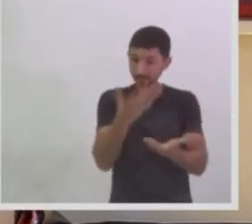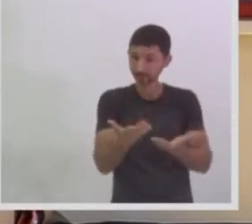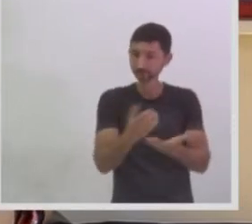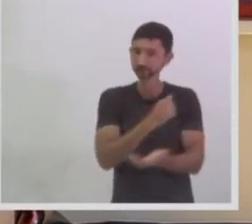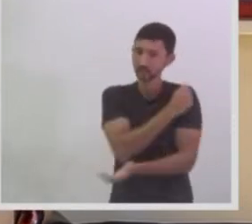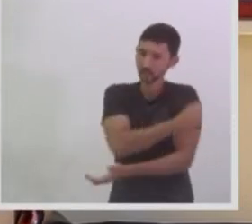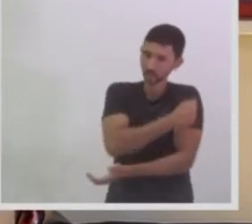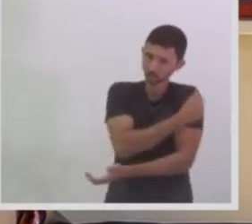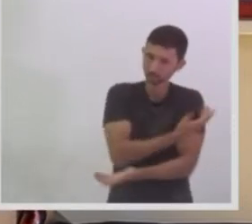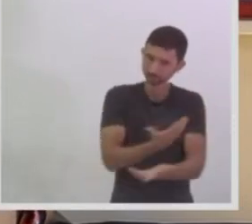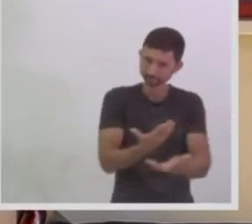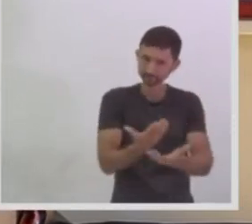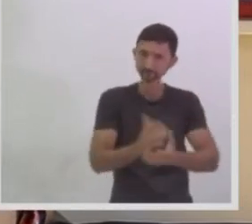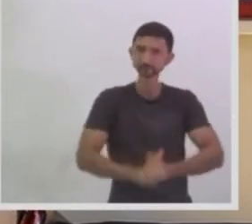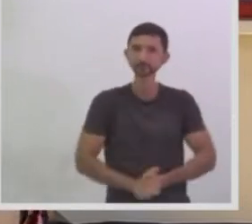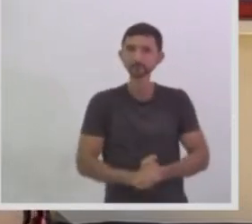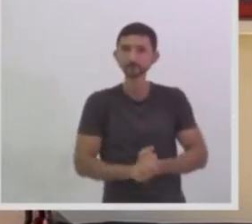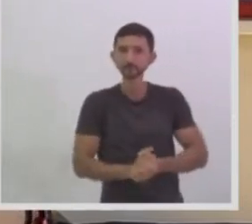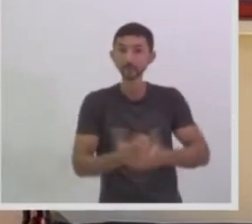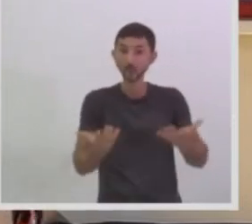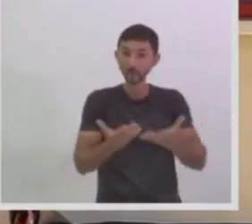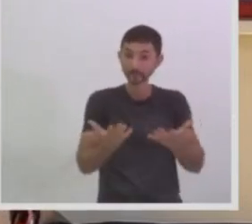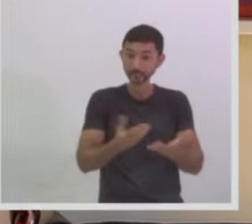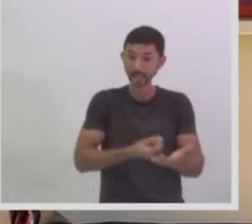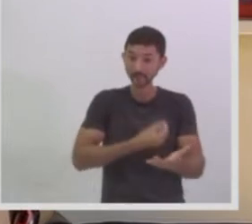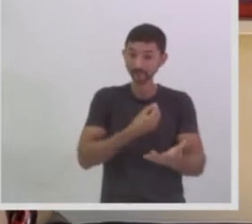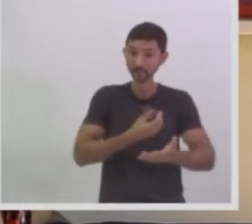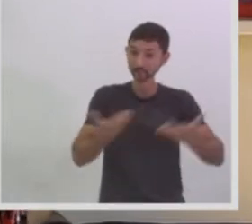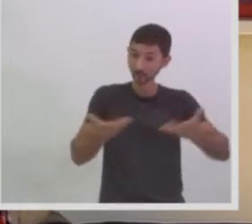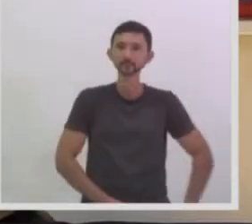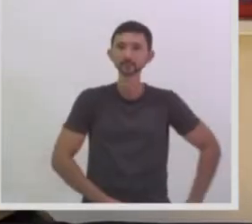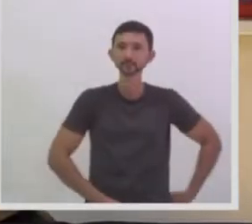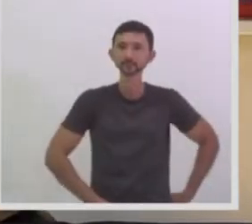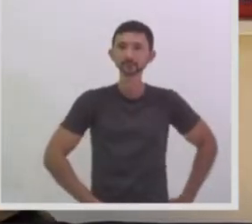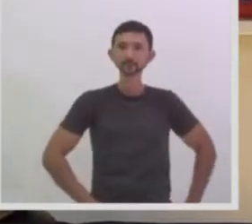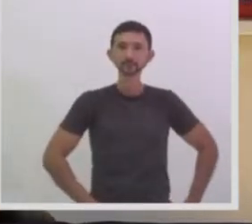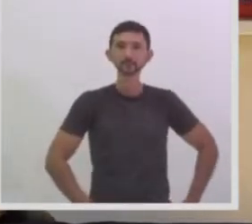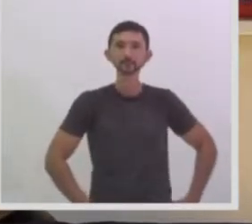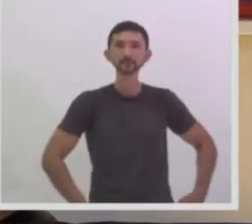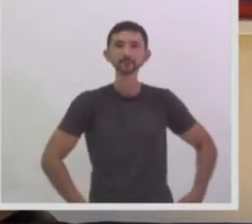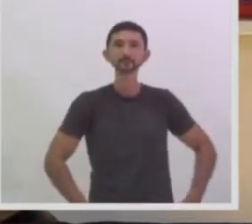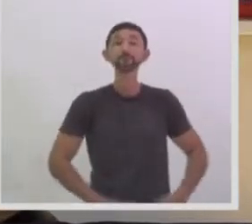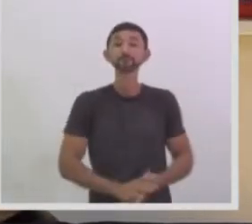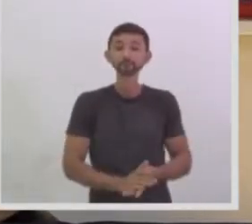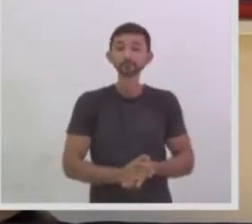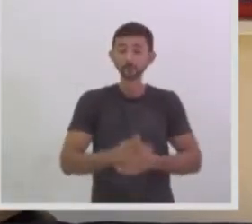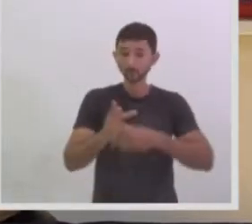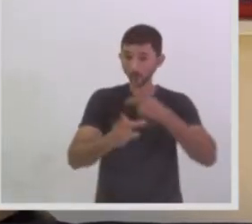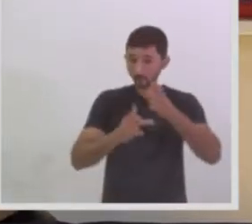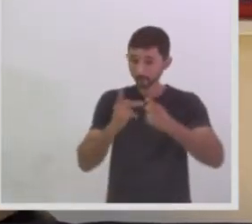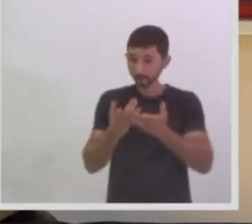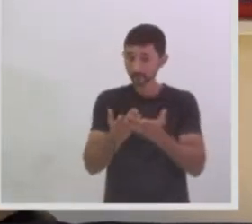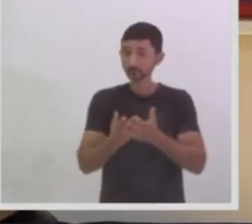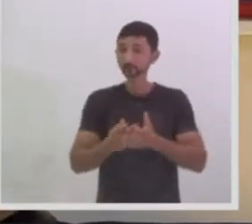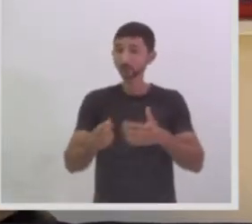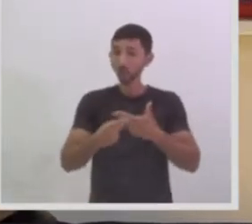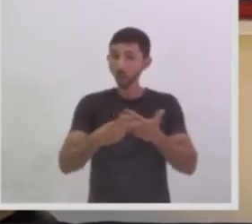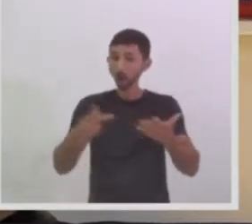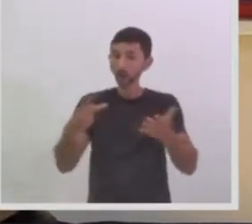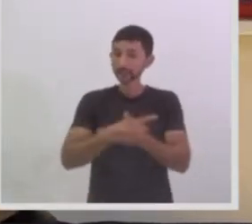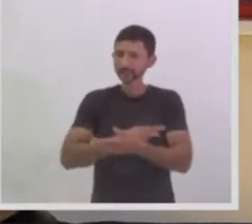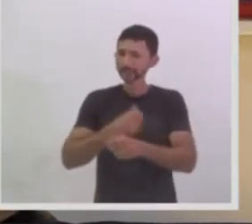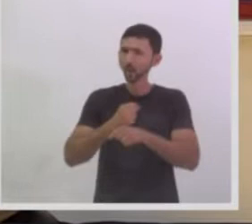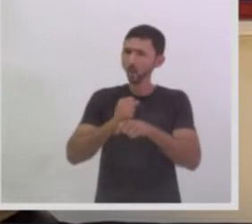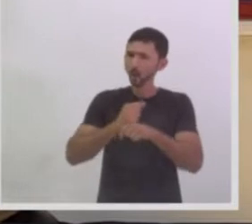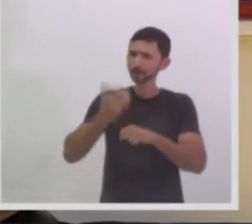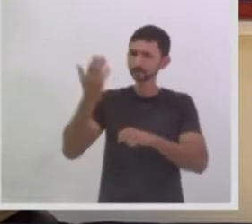a entender o mundo que nós vivemos, tá? Vamos contar um caso que aconteceu alguns anos atrás, em